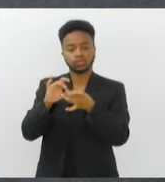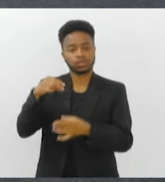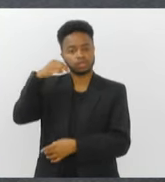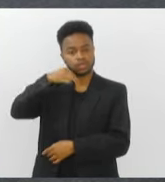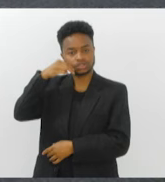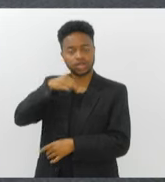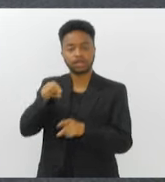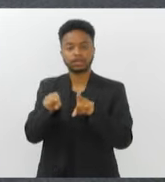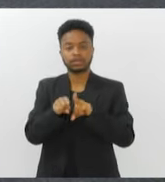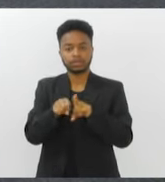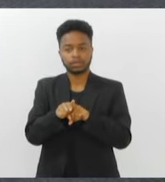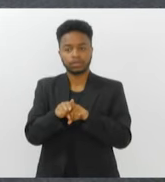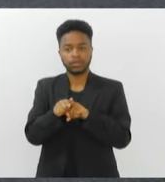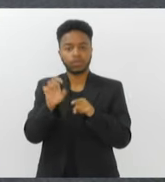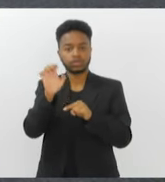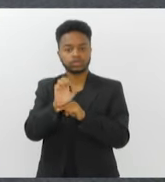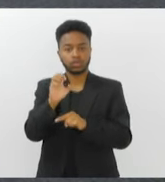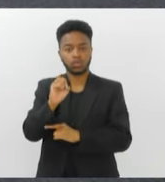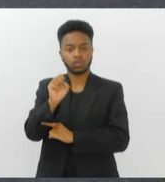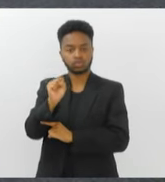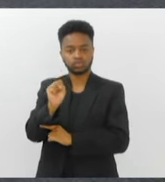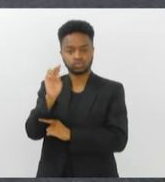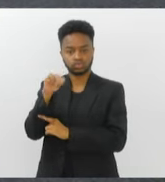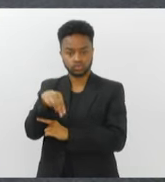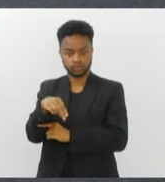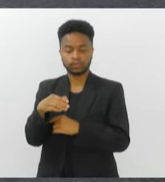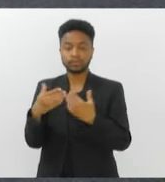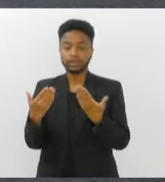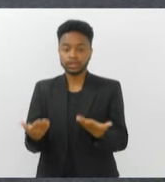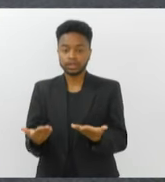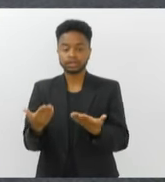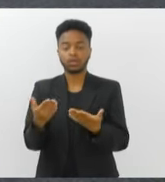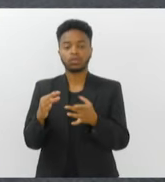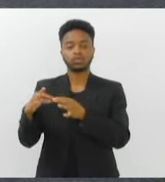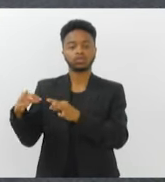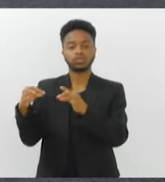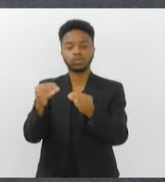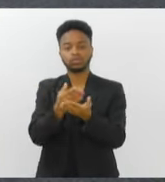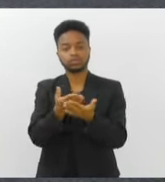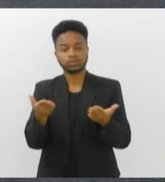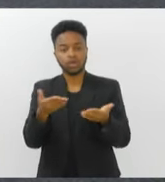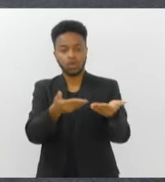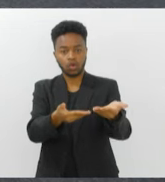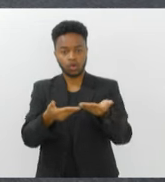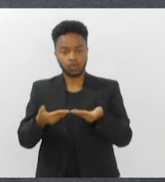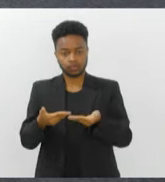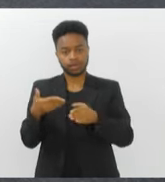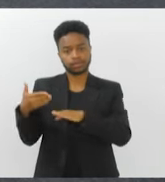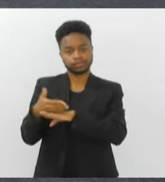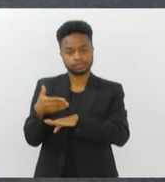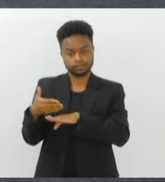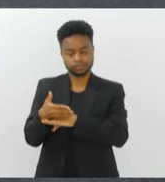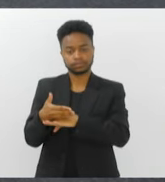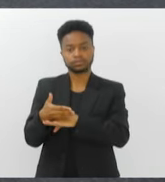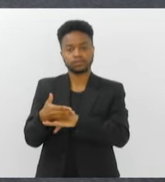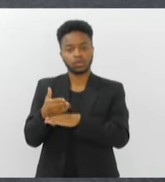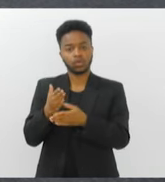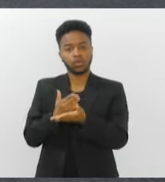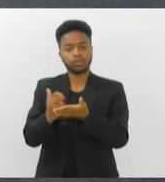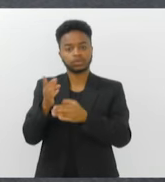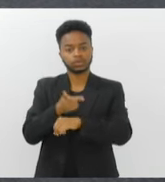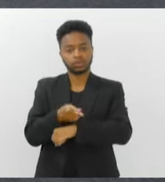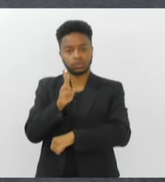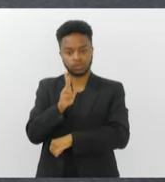e com o Estado de Oxum. Então, estão todos, todas e todos convidados. Será a partir das